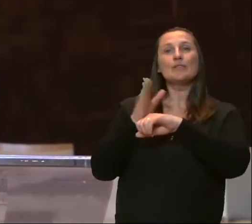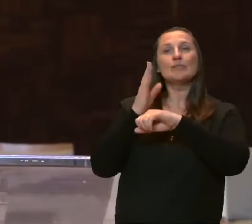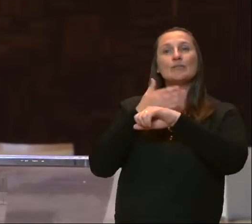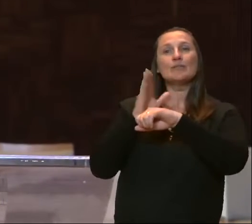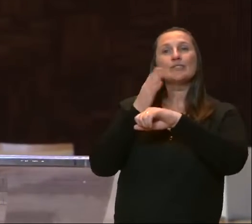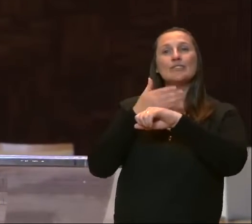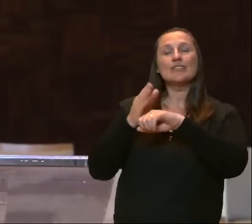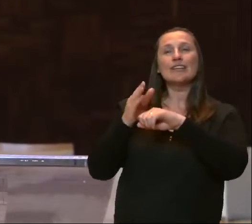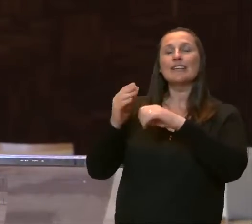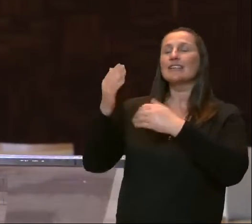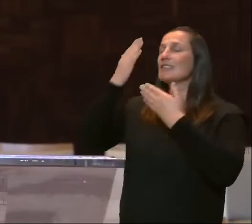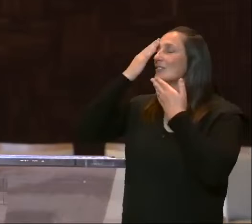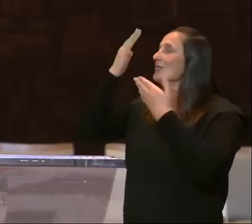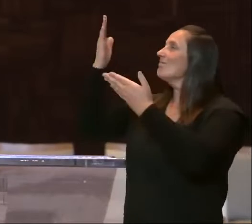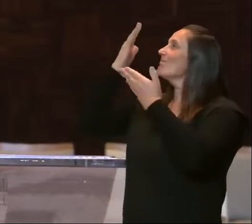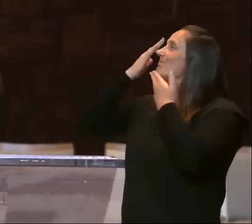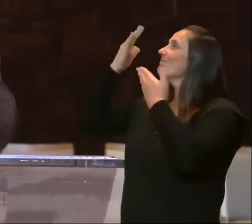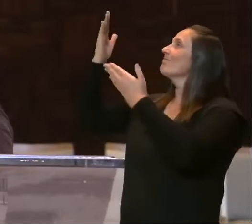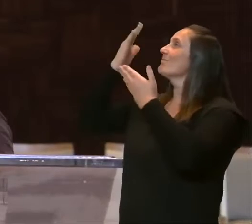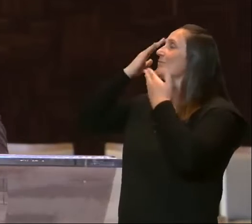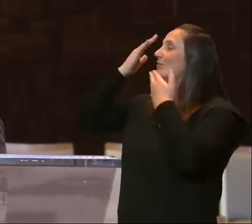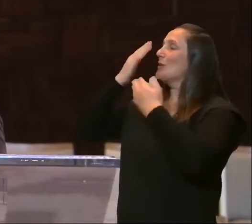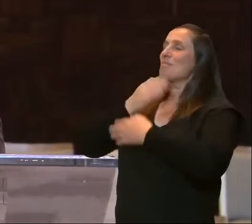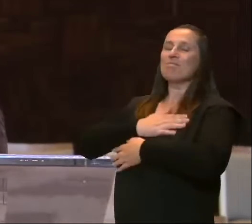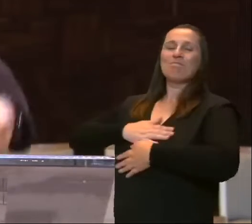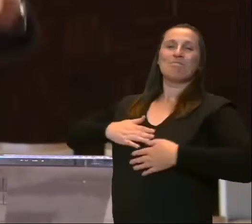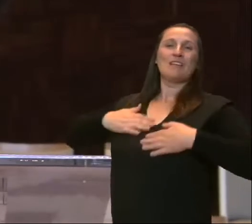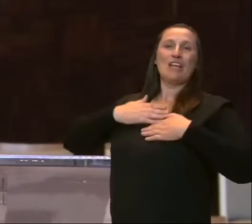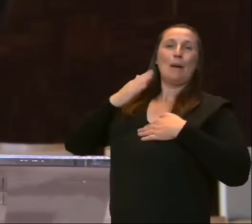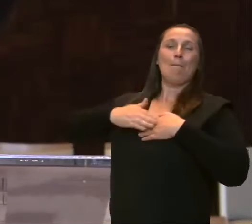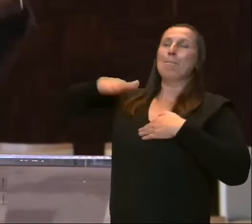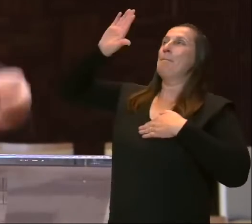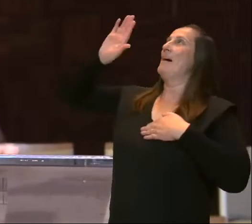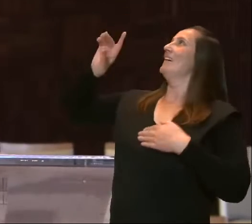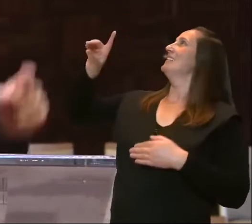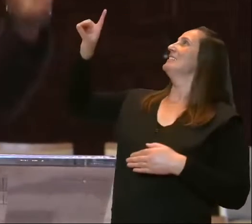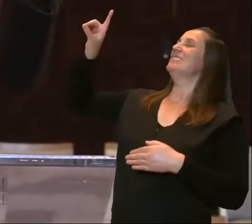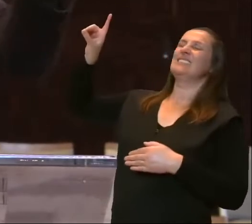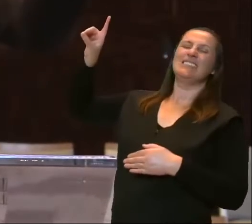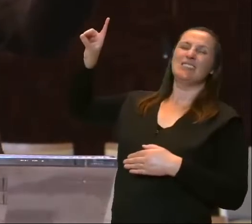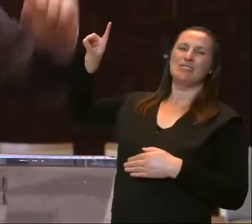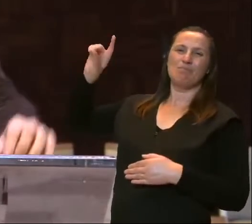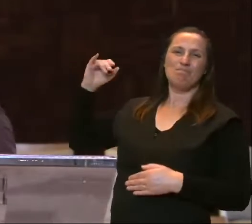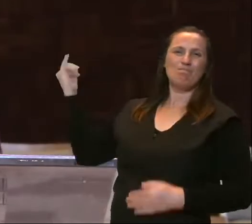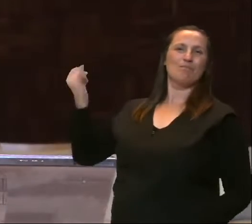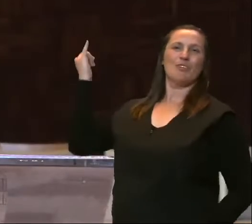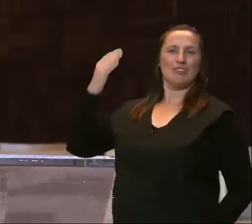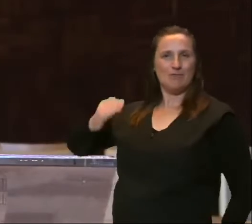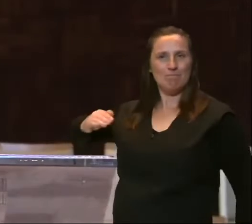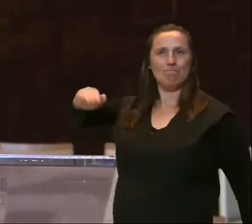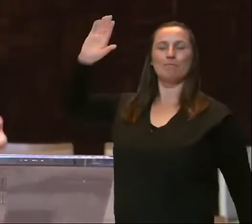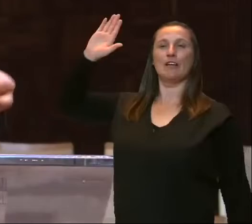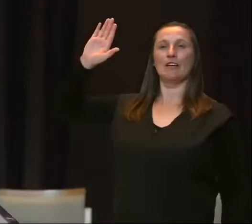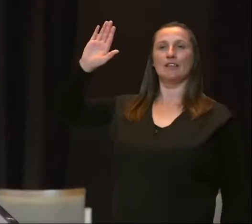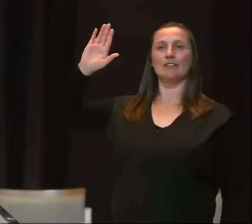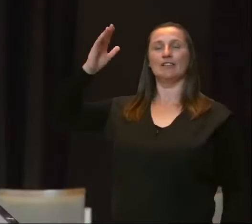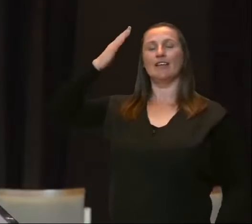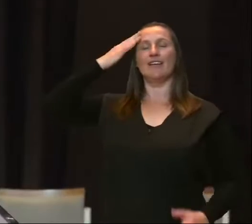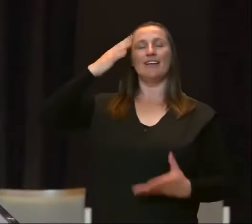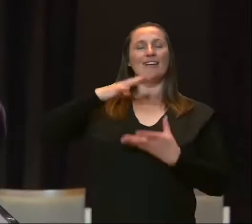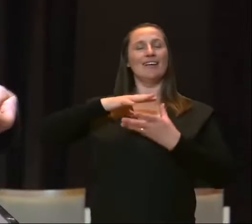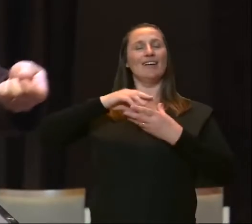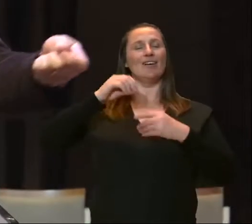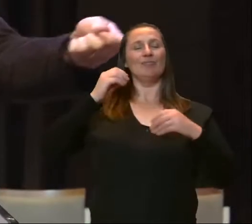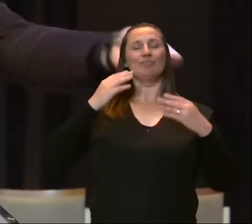que o Senhor era o seu prazer maior, a sua porção mais importante, a sua